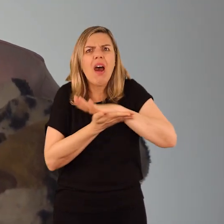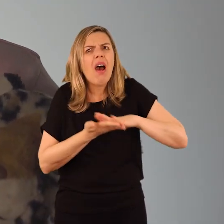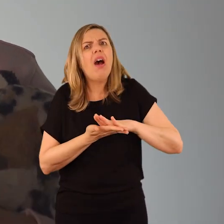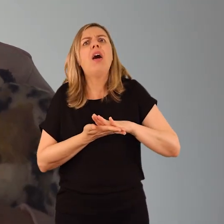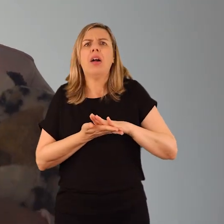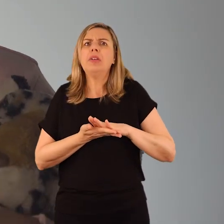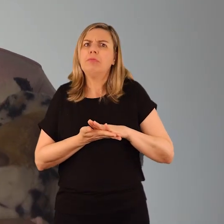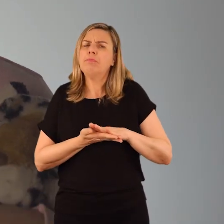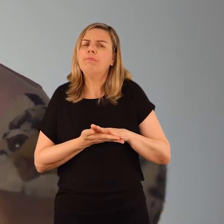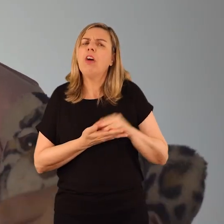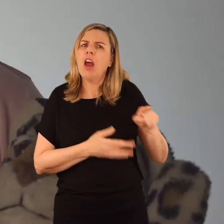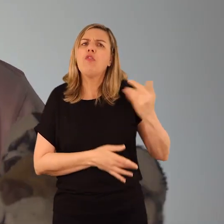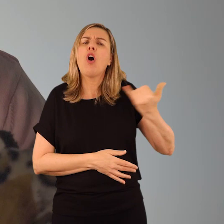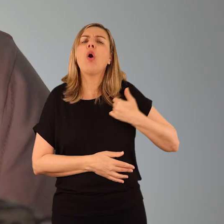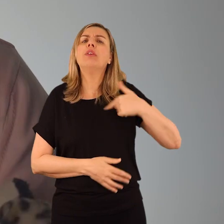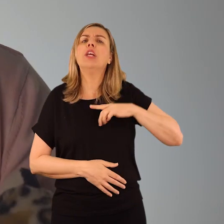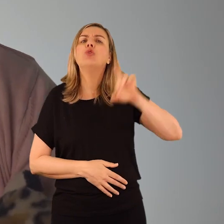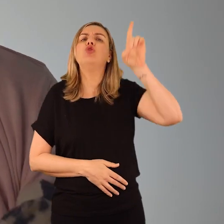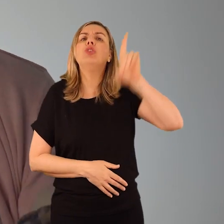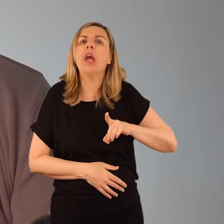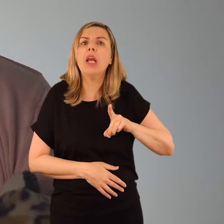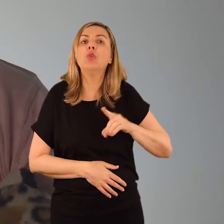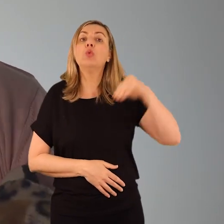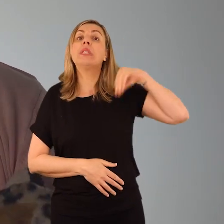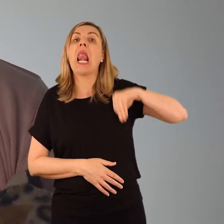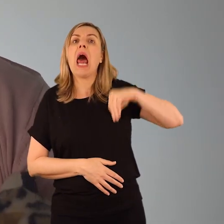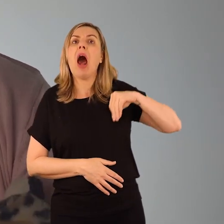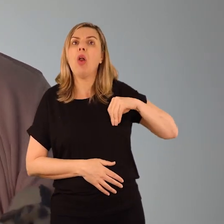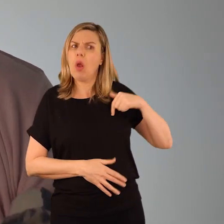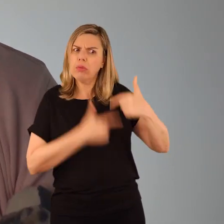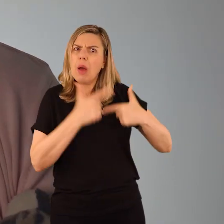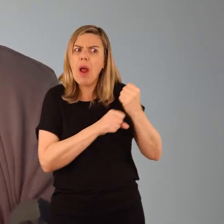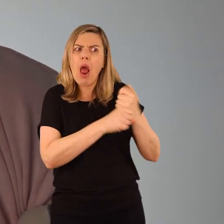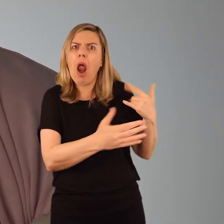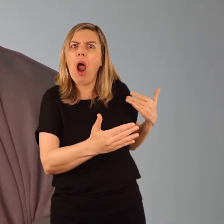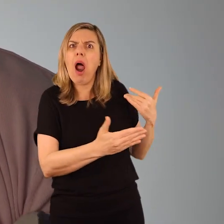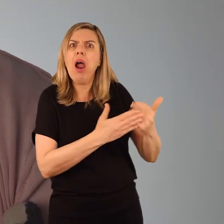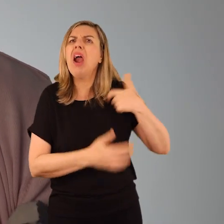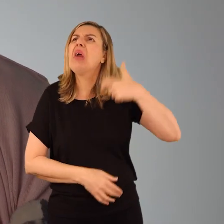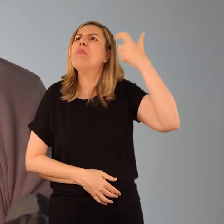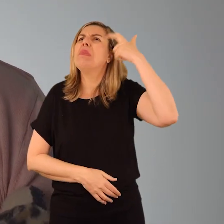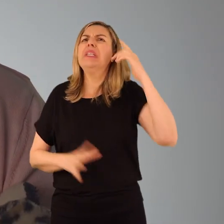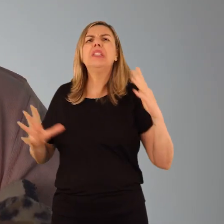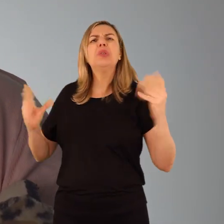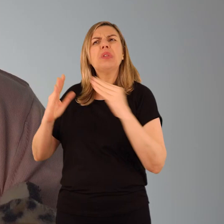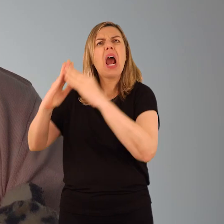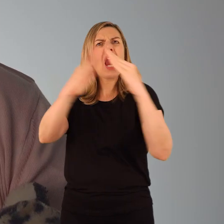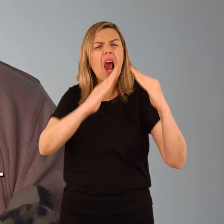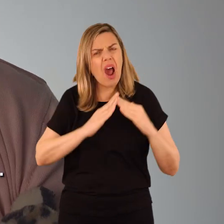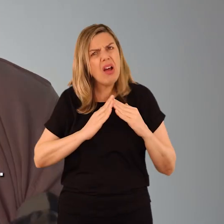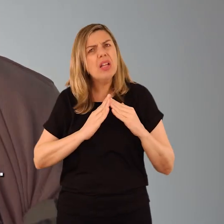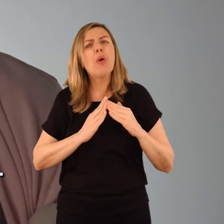né, eles dizem que eu tenho direito, assim, ao salário que eu trabalhei. Eu achei que em todas as casas das pessoas tinha uma pessoa que nem